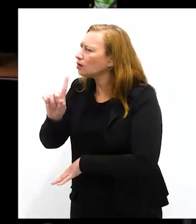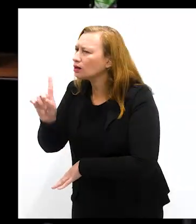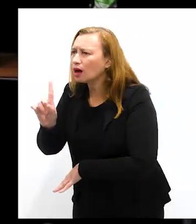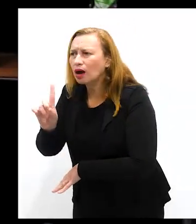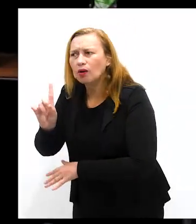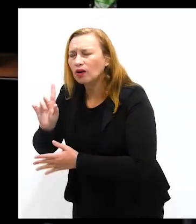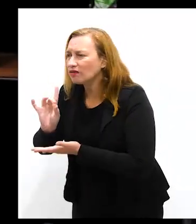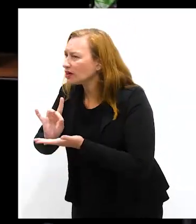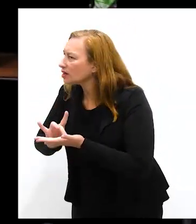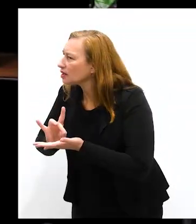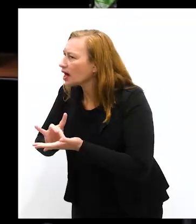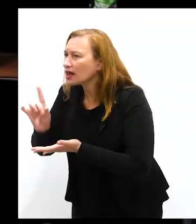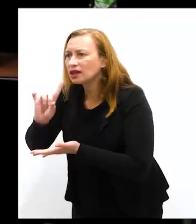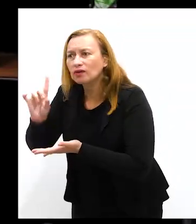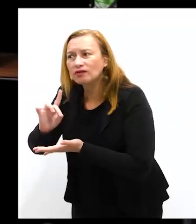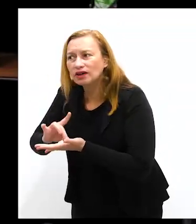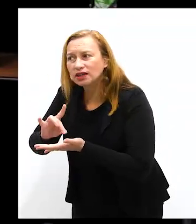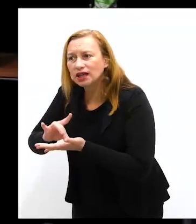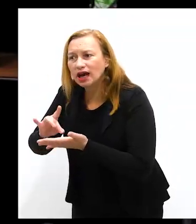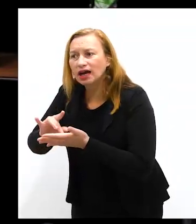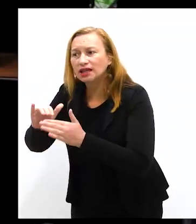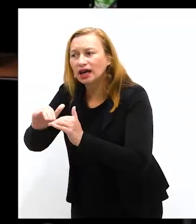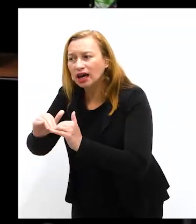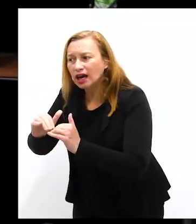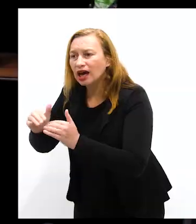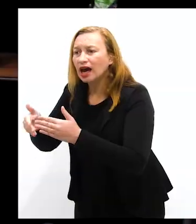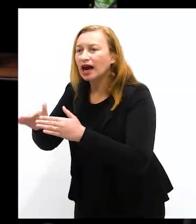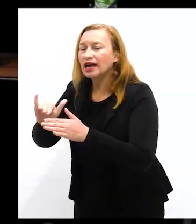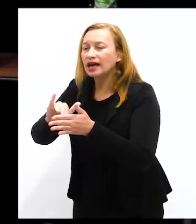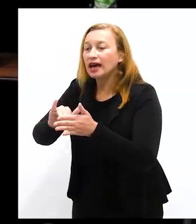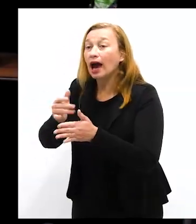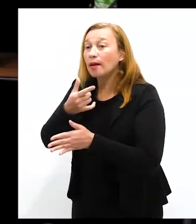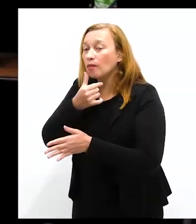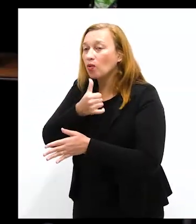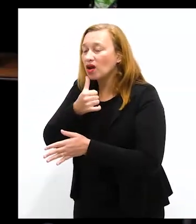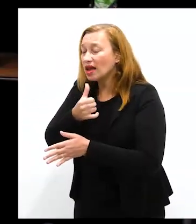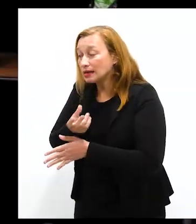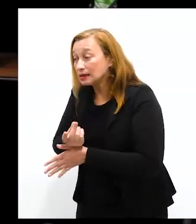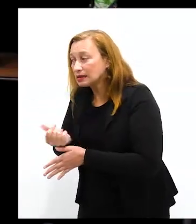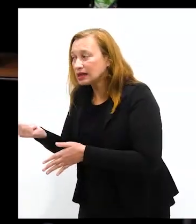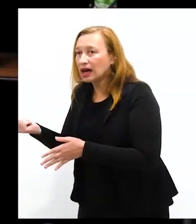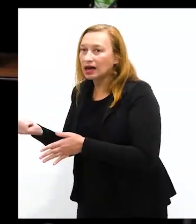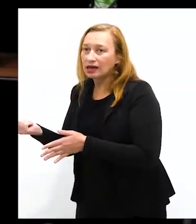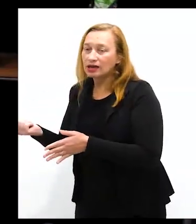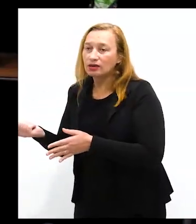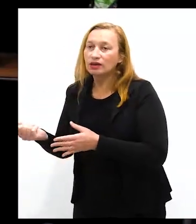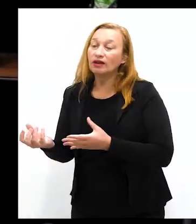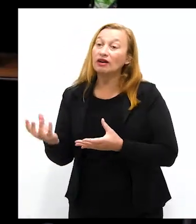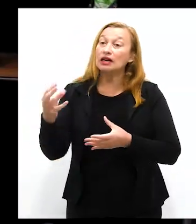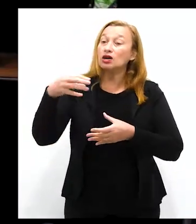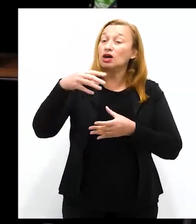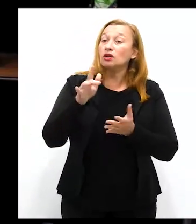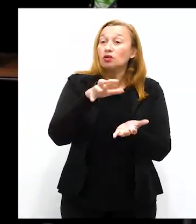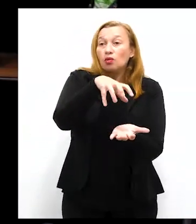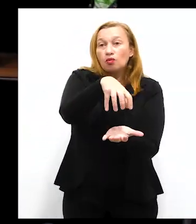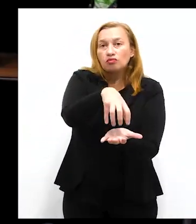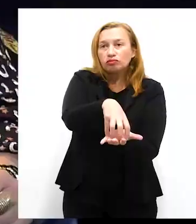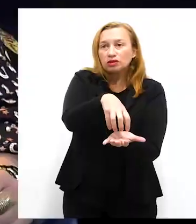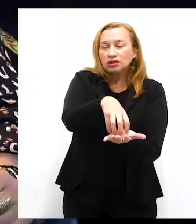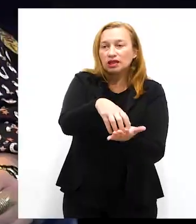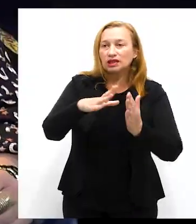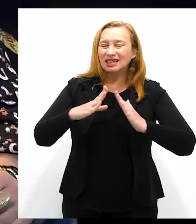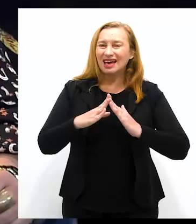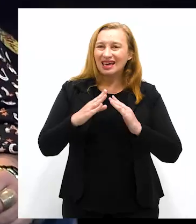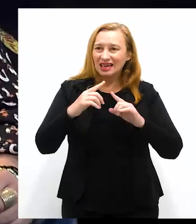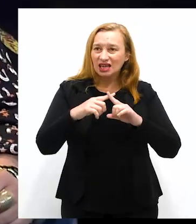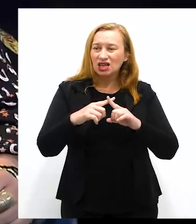né? Não é verdade, total, e tirou da cena, né? Que a cena ocorria no meio da igreja. Você sabe que é a única cena